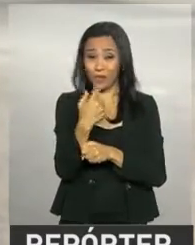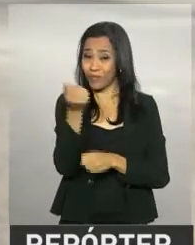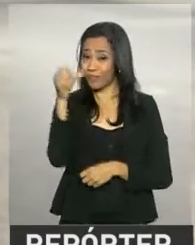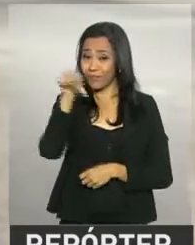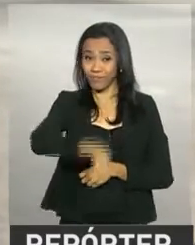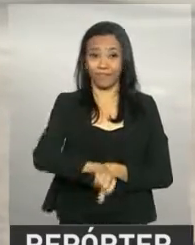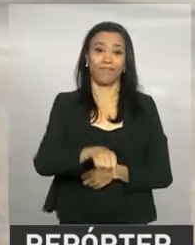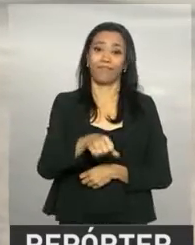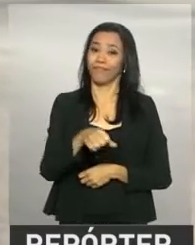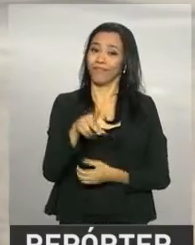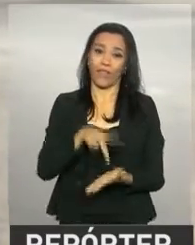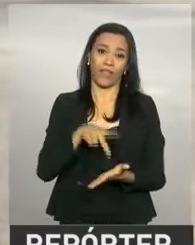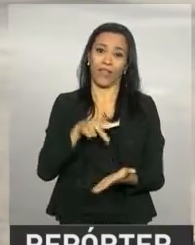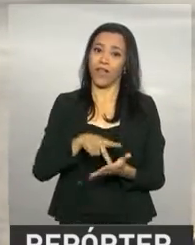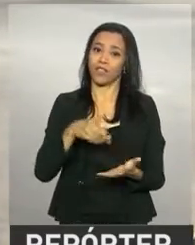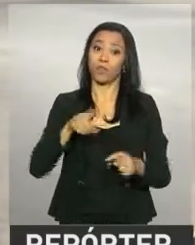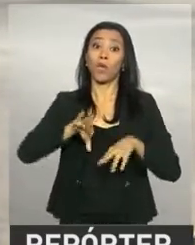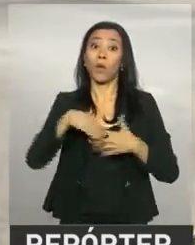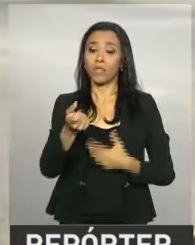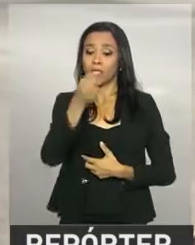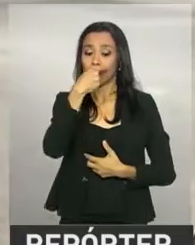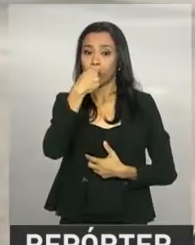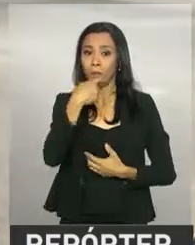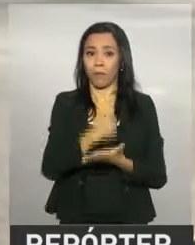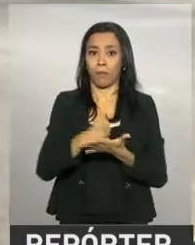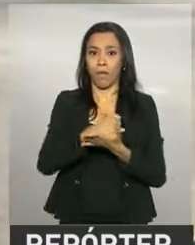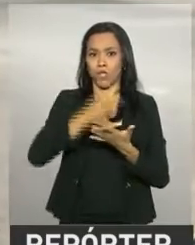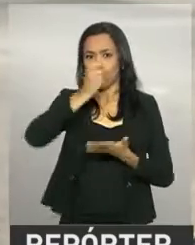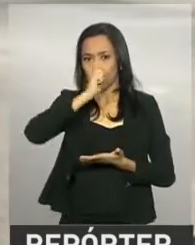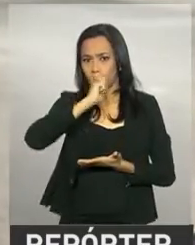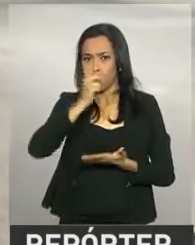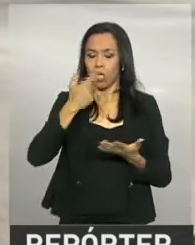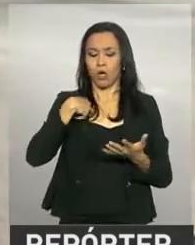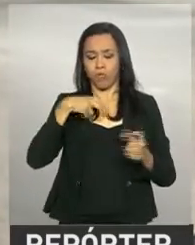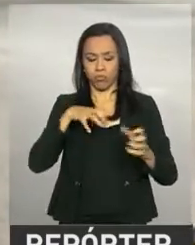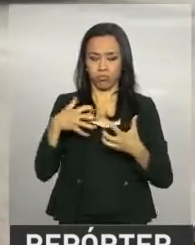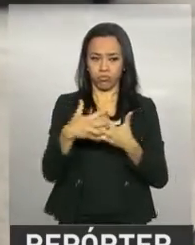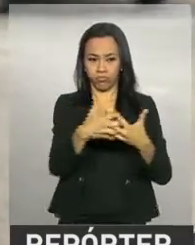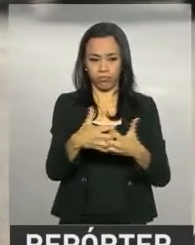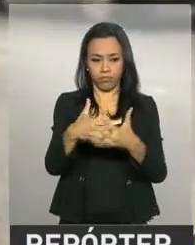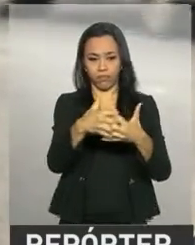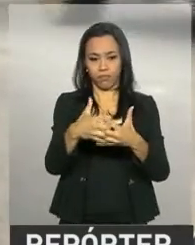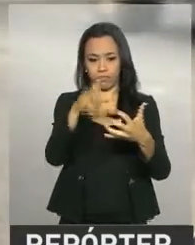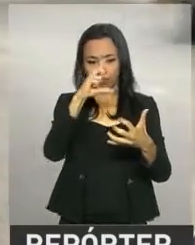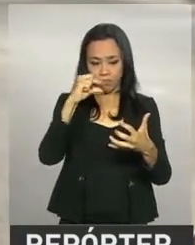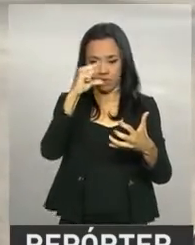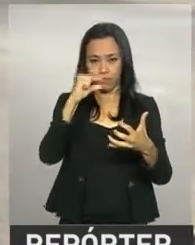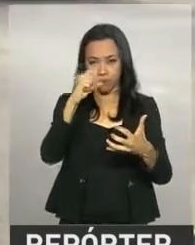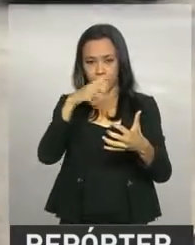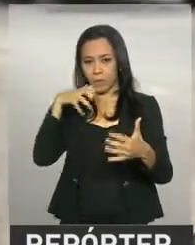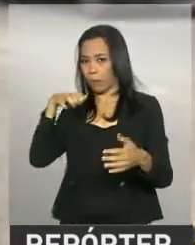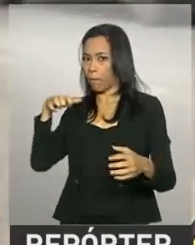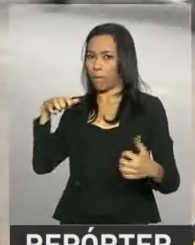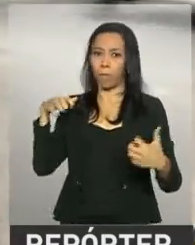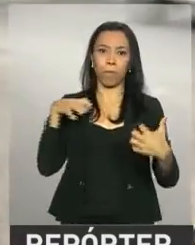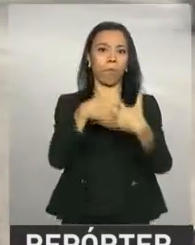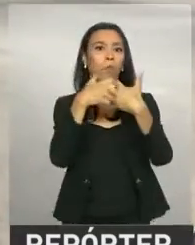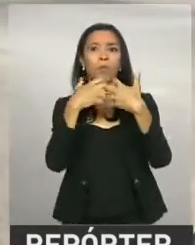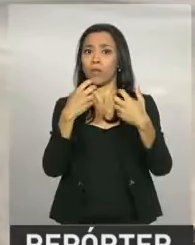é verdade que conectar sob efeito de droga ele pode se envolver em acidentes ou em situações que seriam facilmente